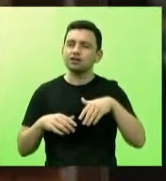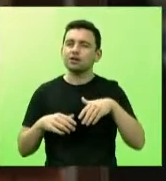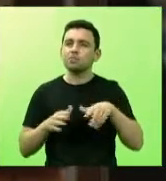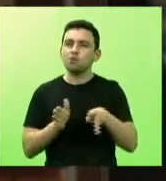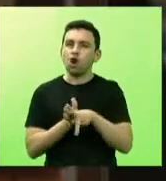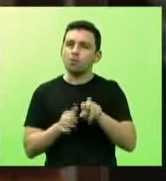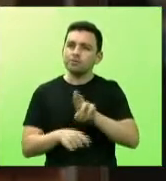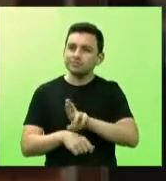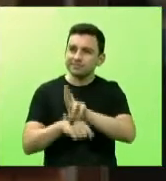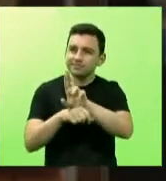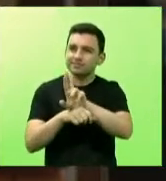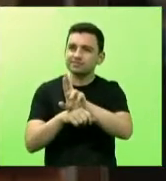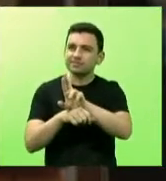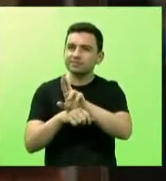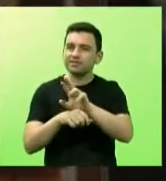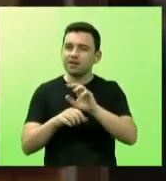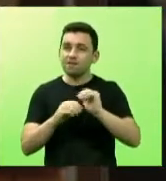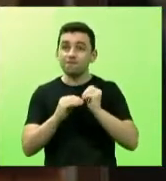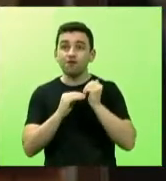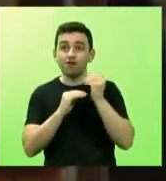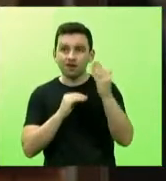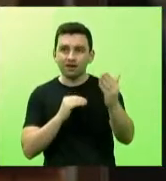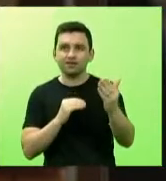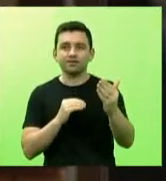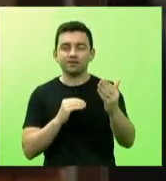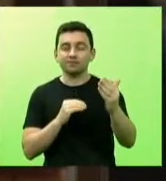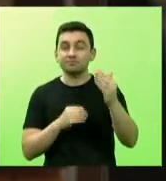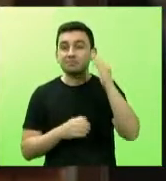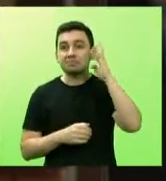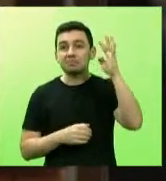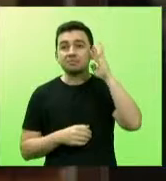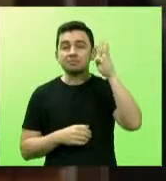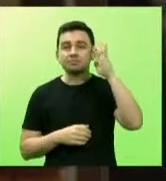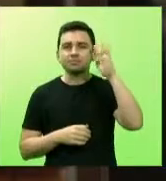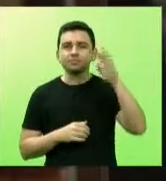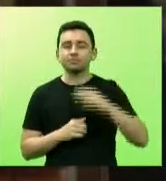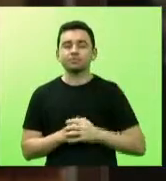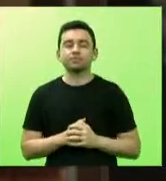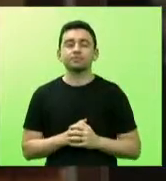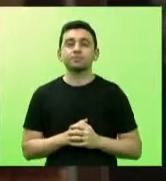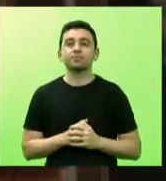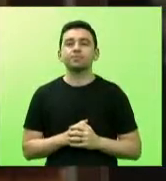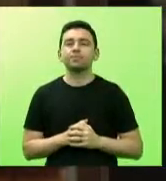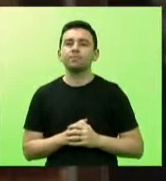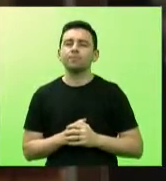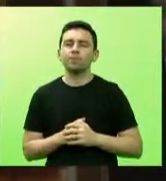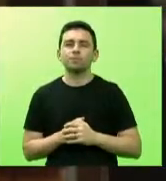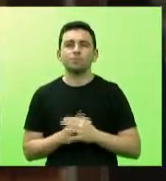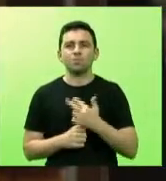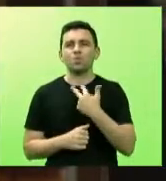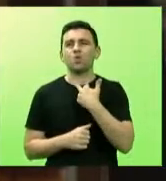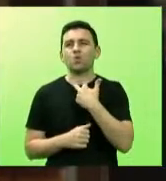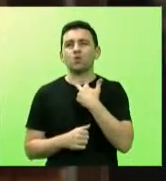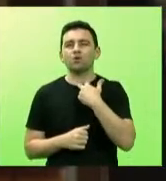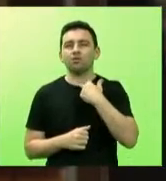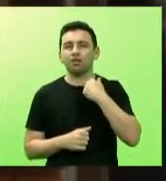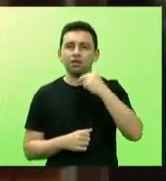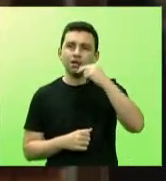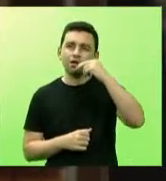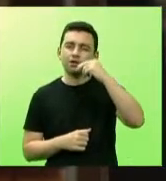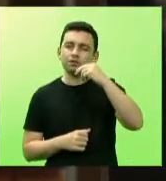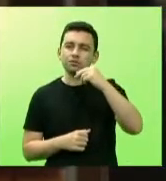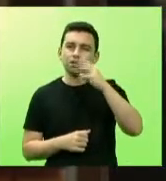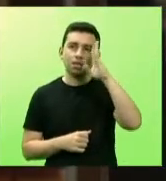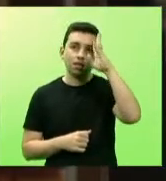pela representatividade que ele está tendo lá fora, lá, né? Não se deixar se iludir ou